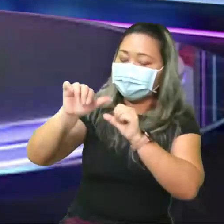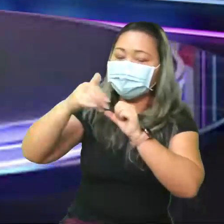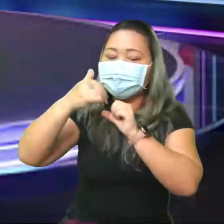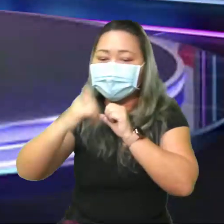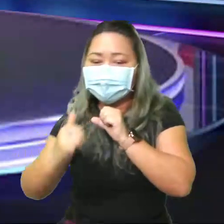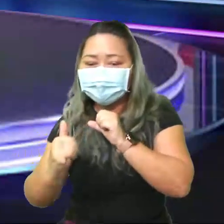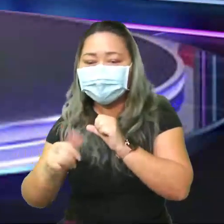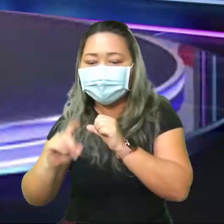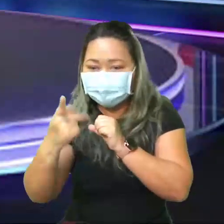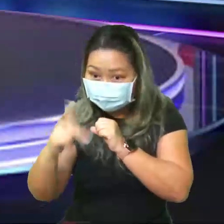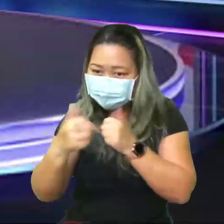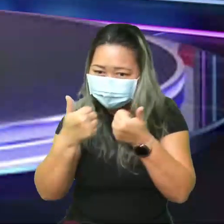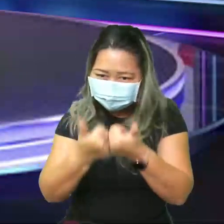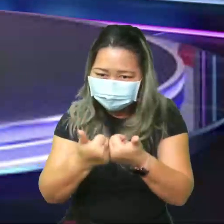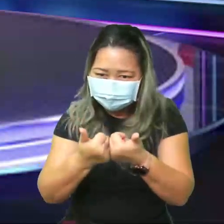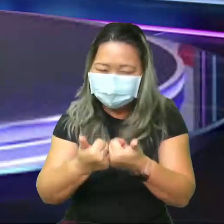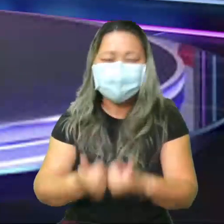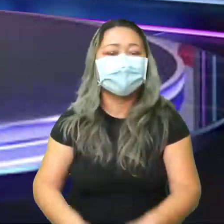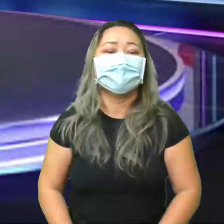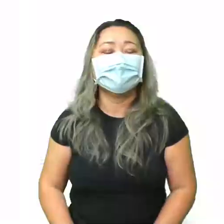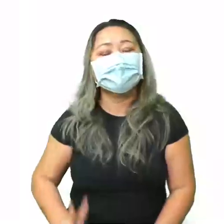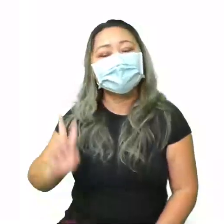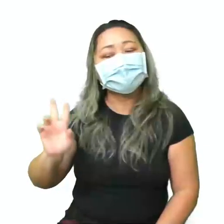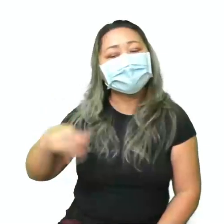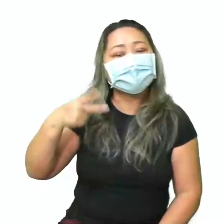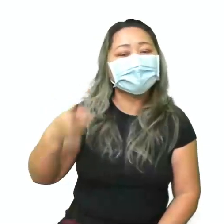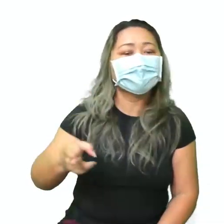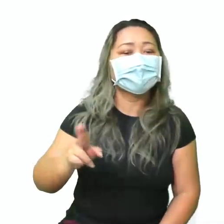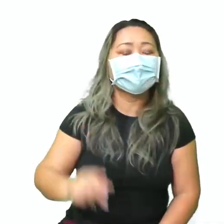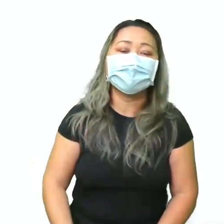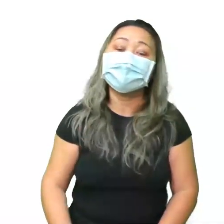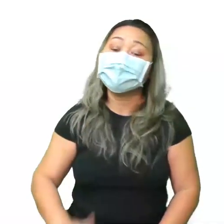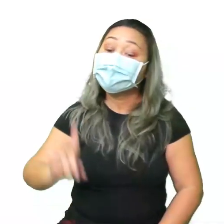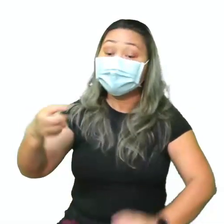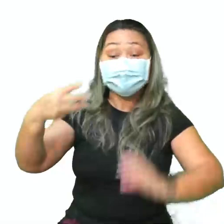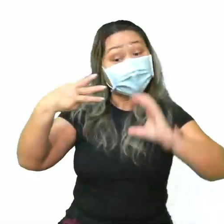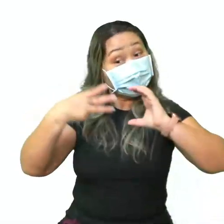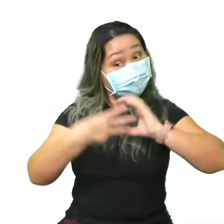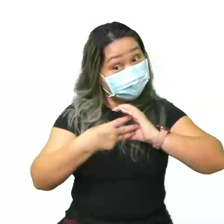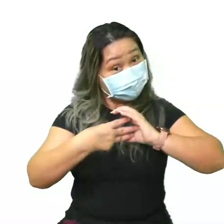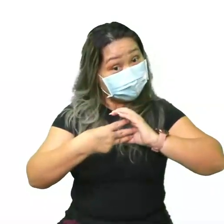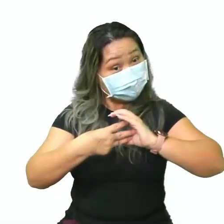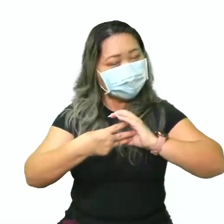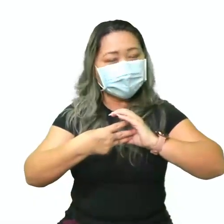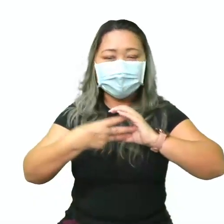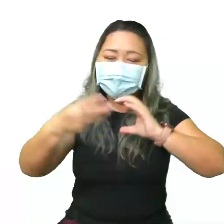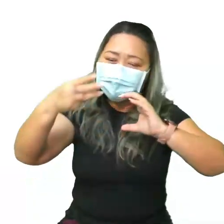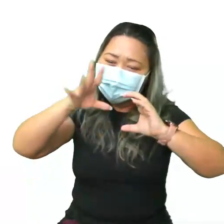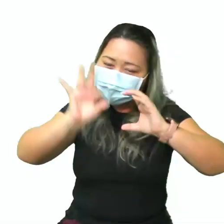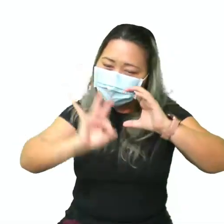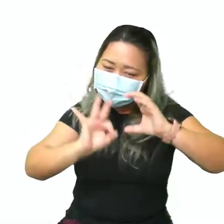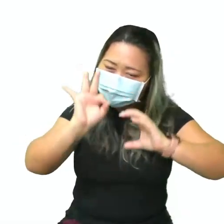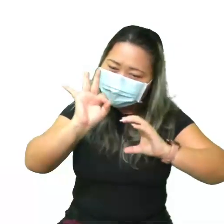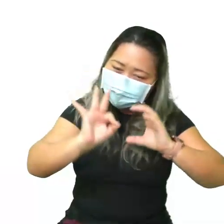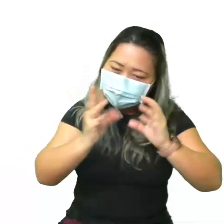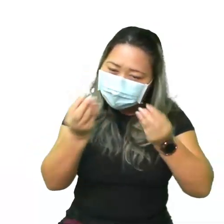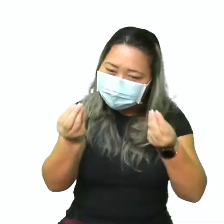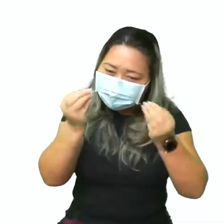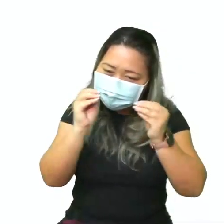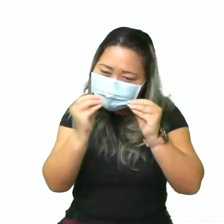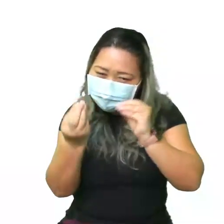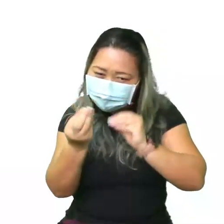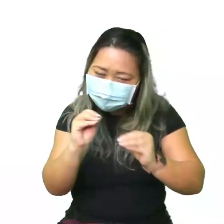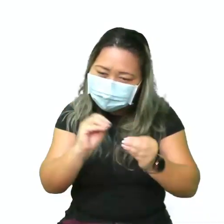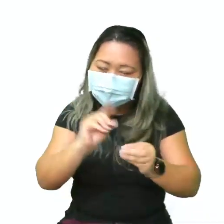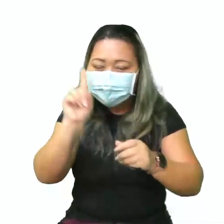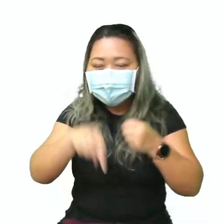são provenientes, né, na sua grande maioria, das algas. A gente vai estudar isso aí, calma com o teu coração, tá bom?